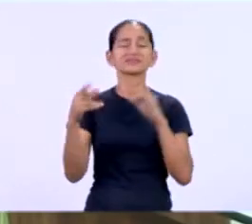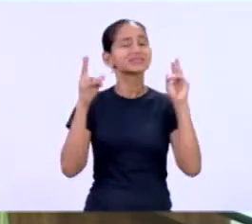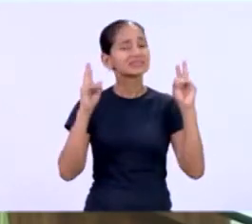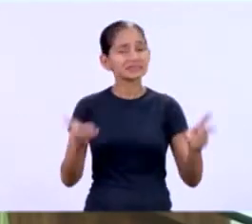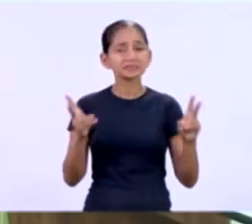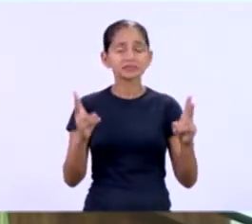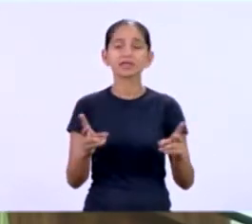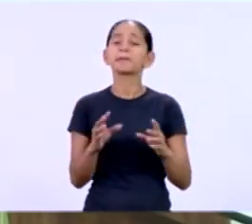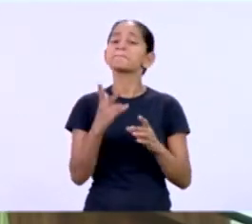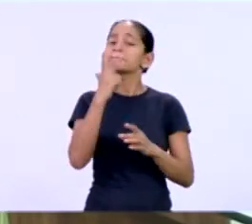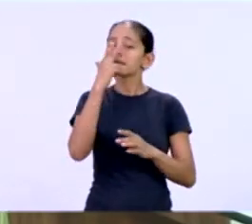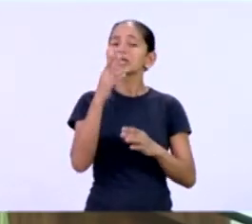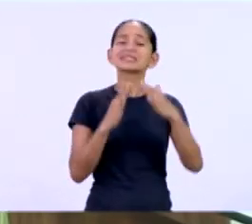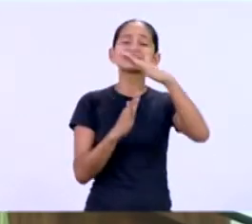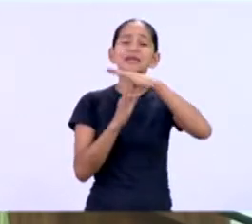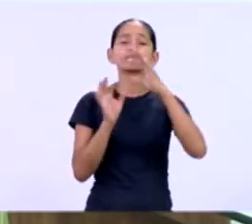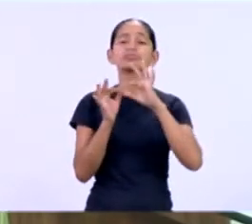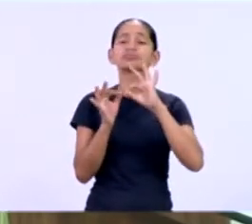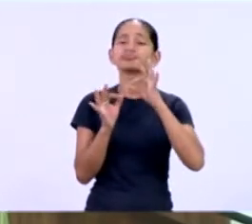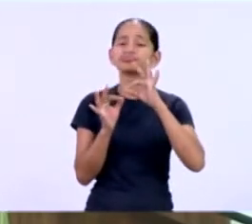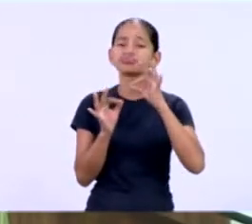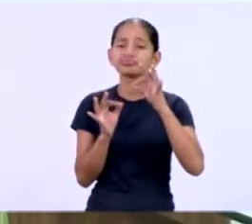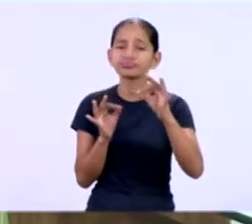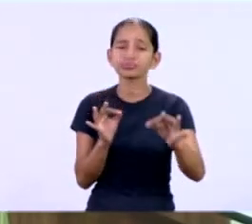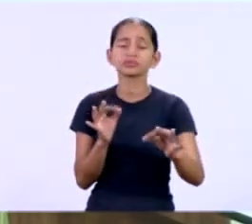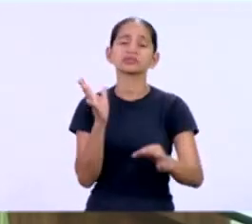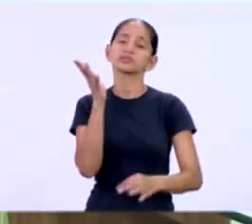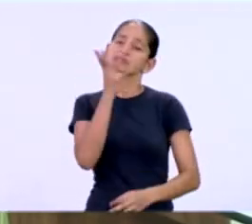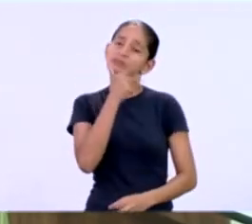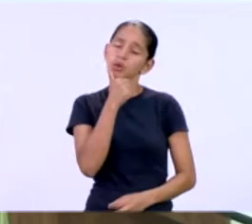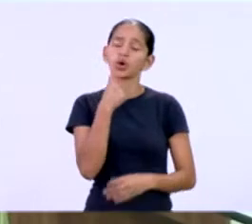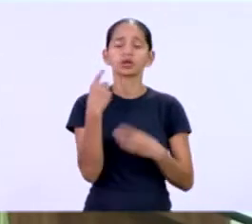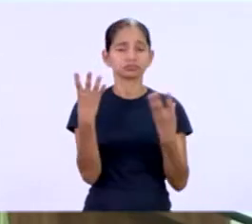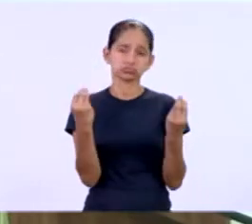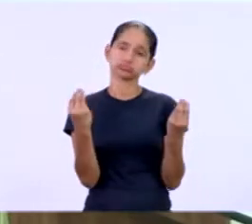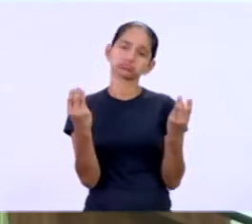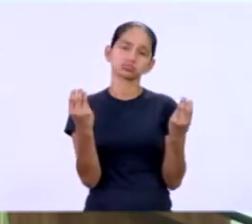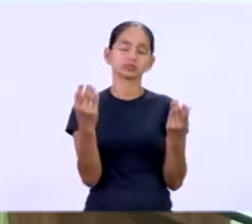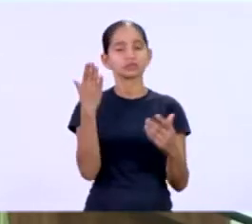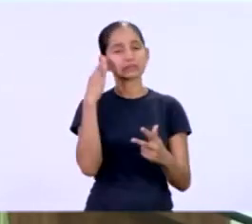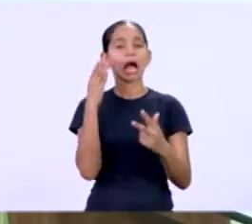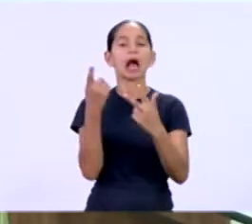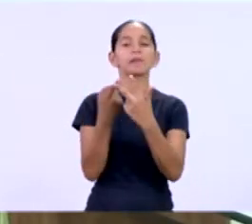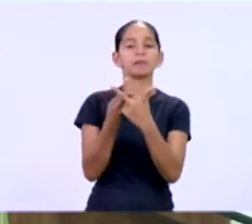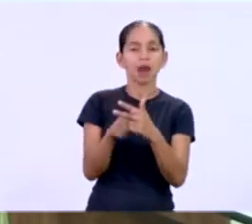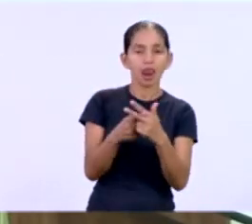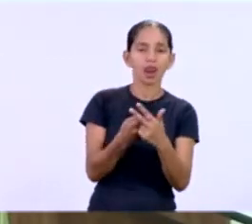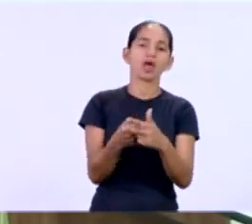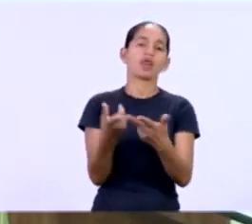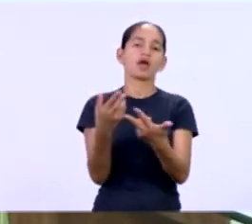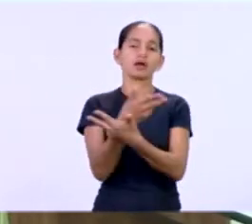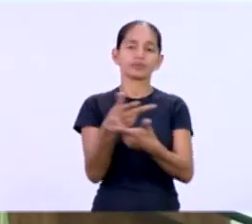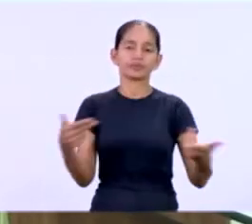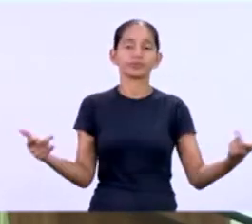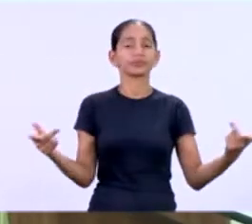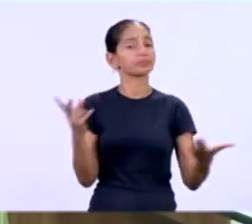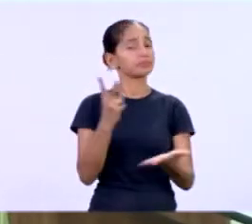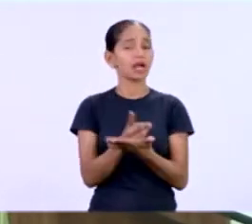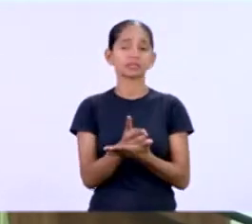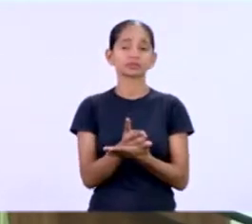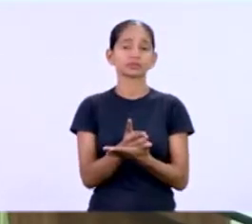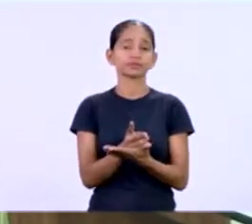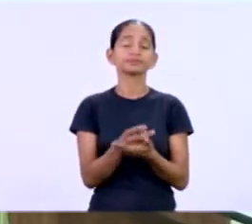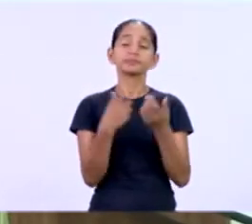pouco longo, né? Então é aquele custo que você sabe que vai ter com a manutenção daquele material. Então ele é um custo fixo,